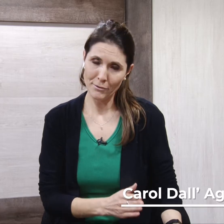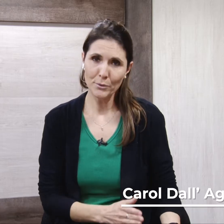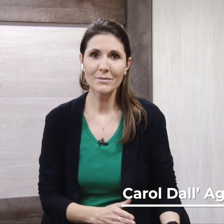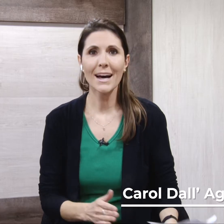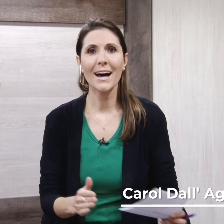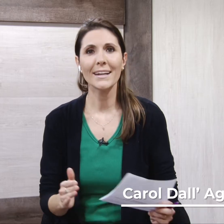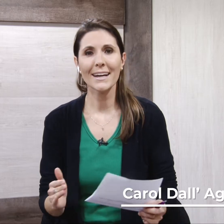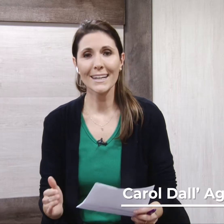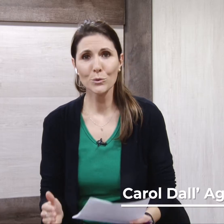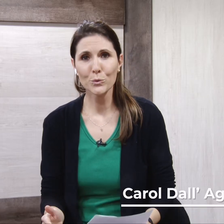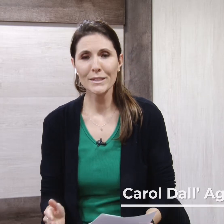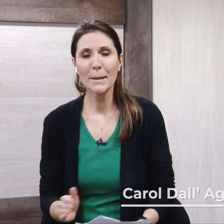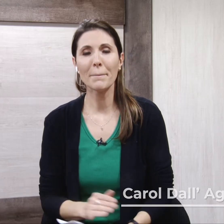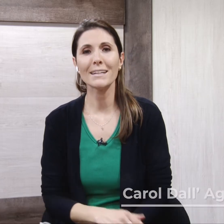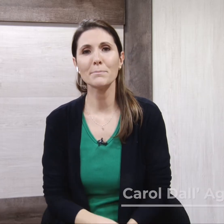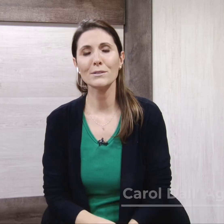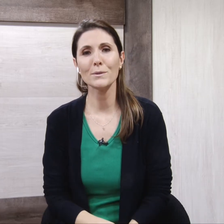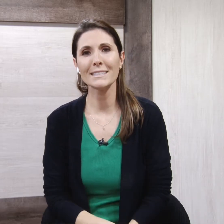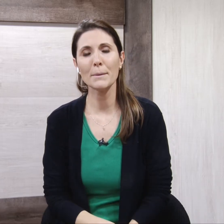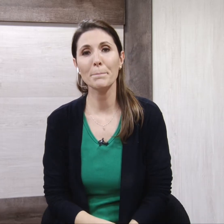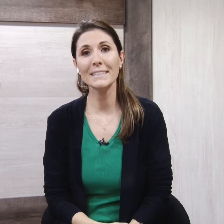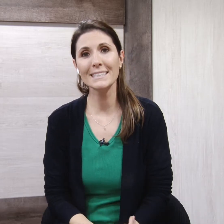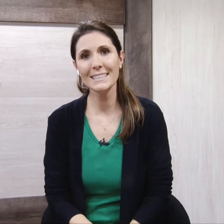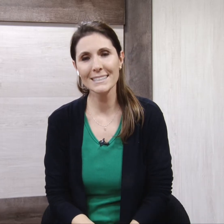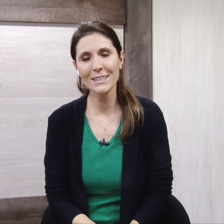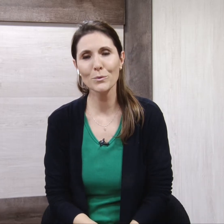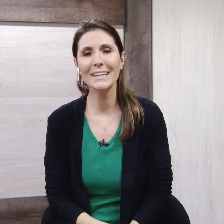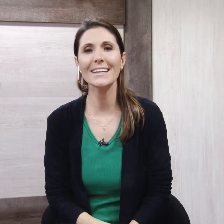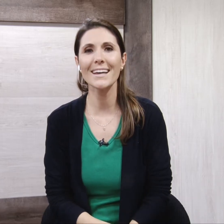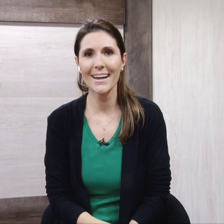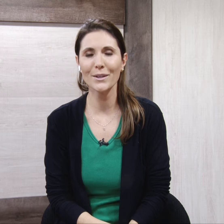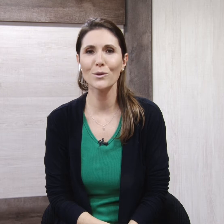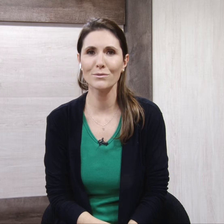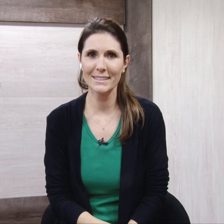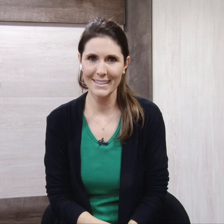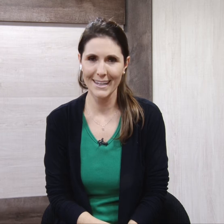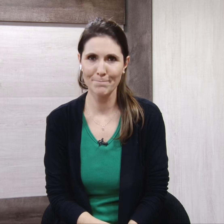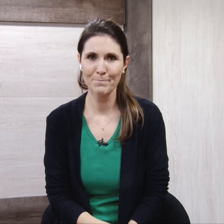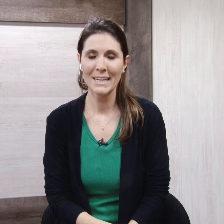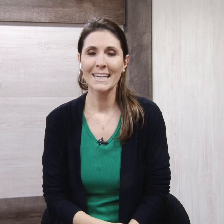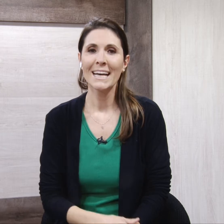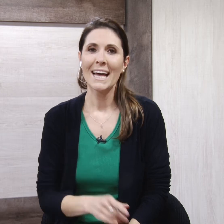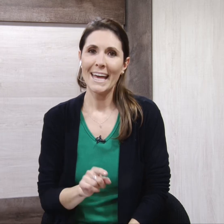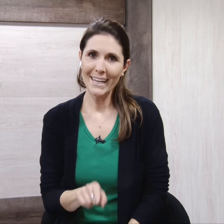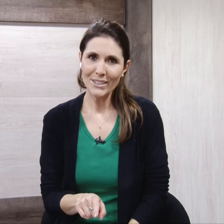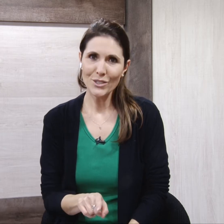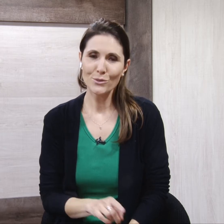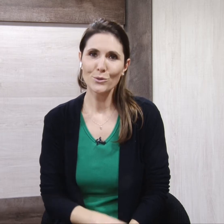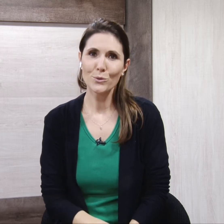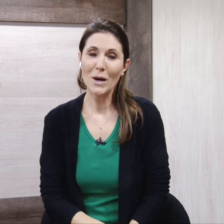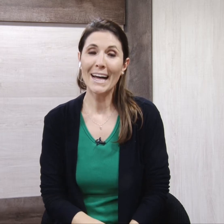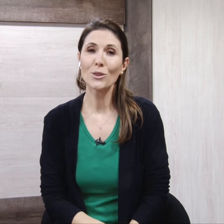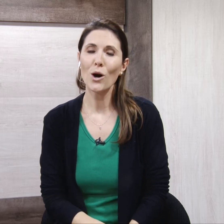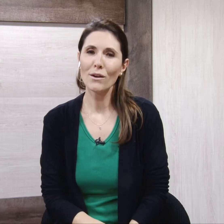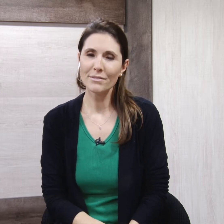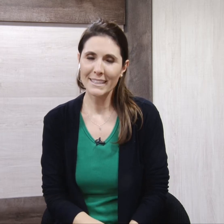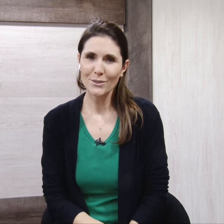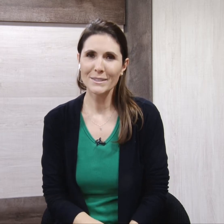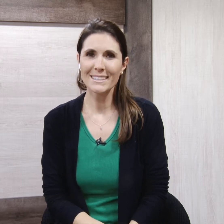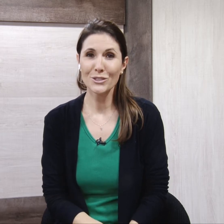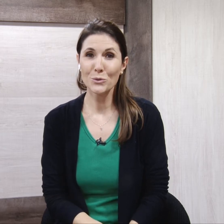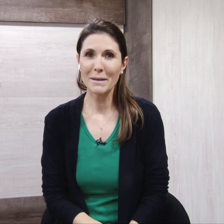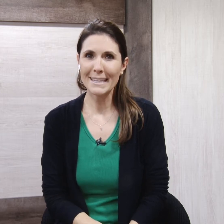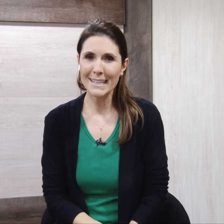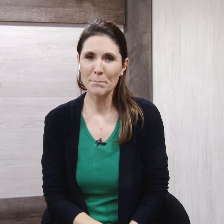forma voluntária, gratuita, para as pessoas que precisam e querem conversar. Em Caxias do Sul, há 9